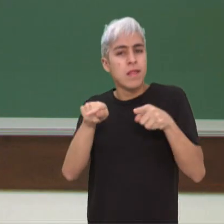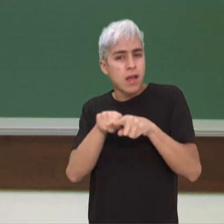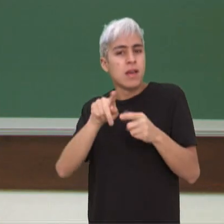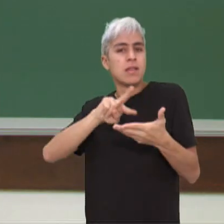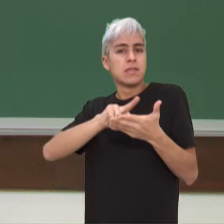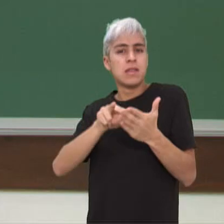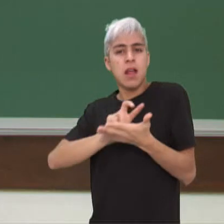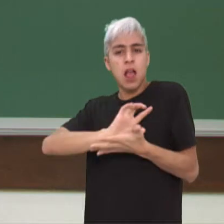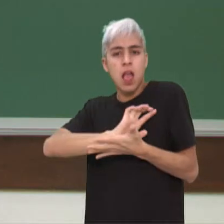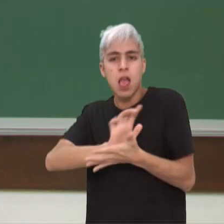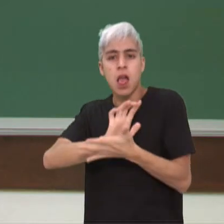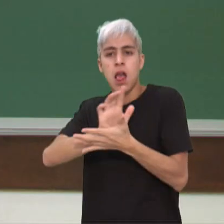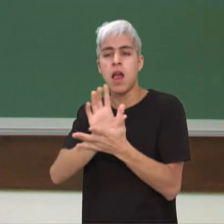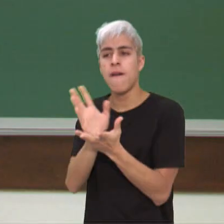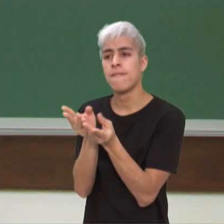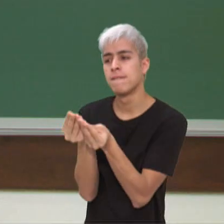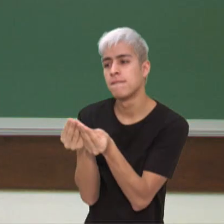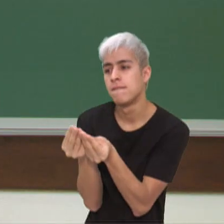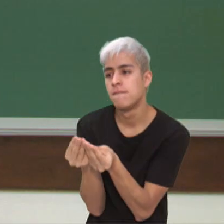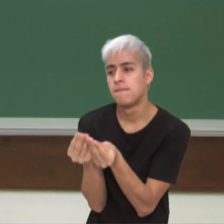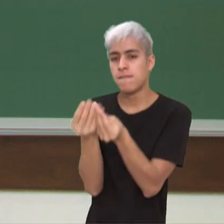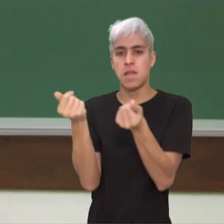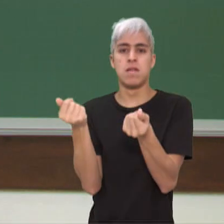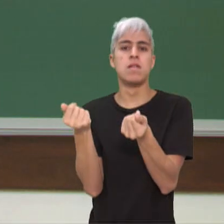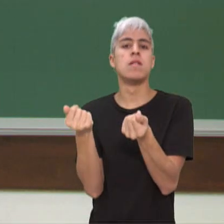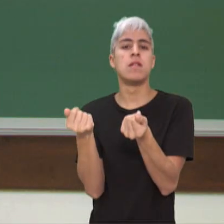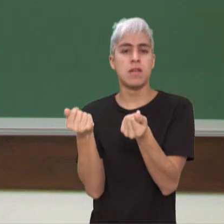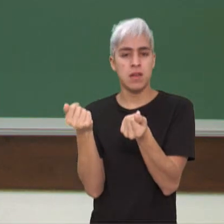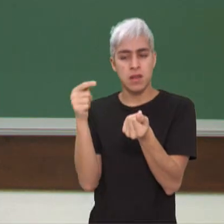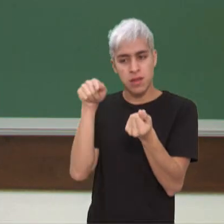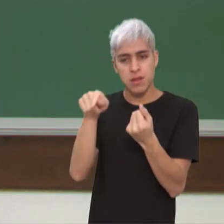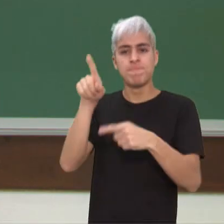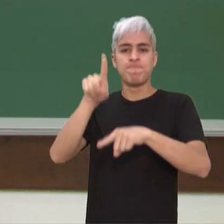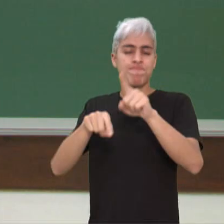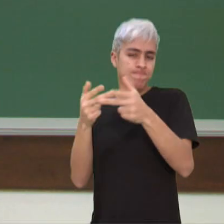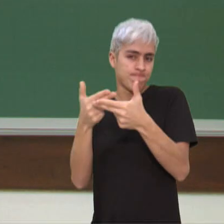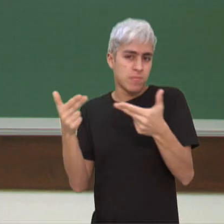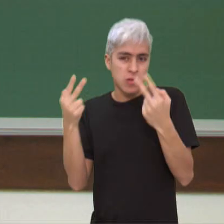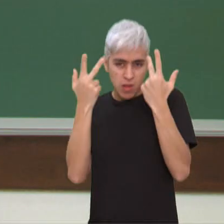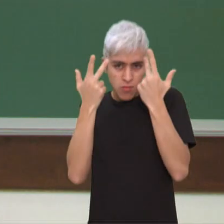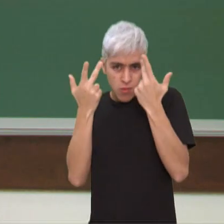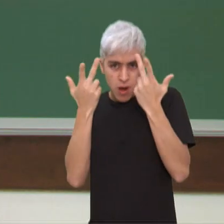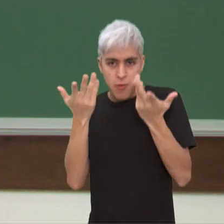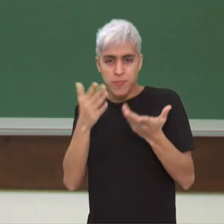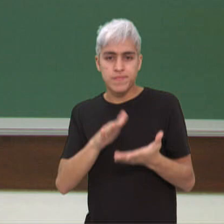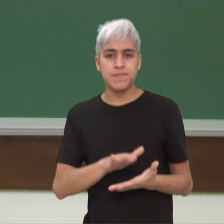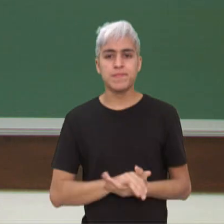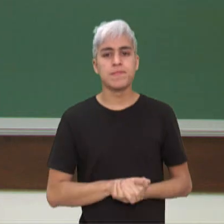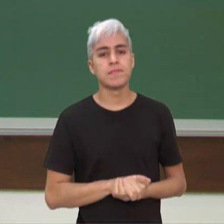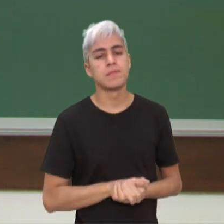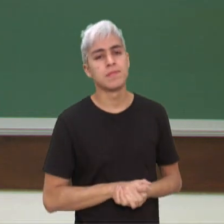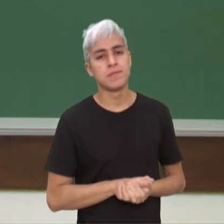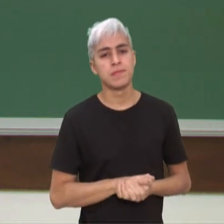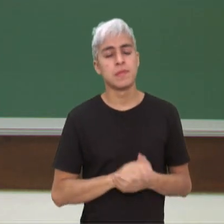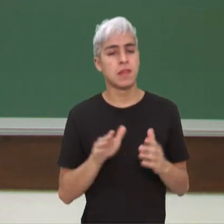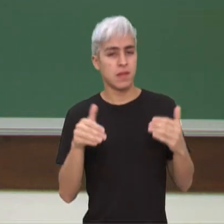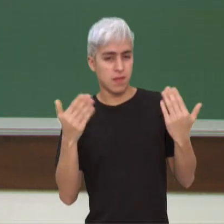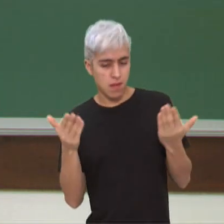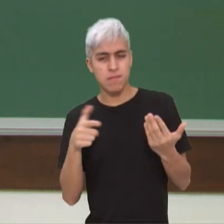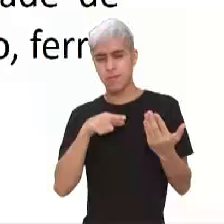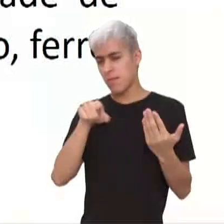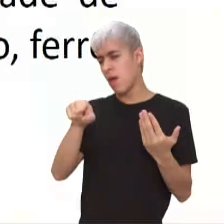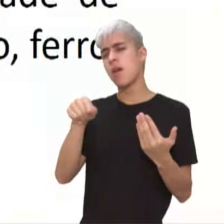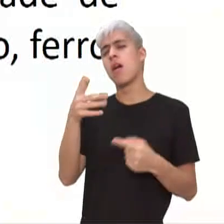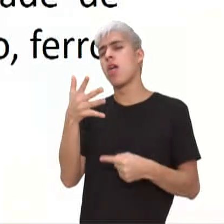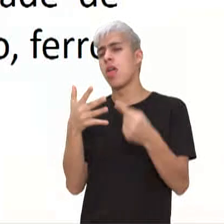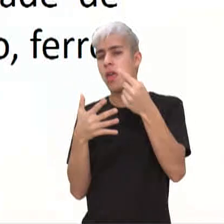também esgotando, né, a questão desses recursos naturais, ok? Então, entre eles